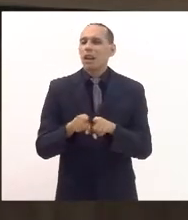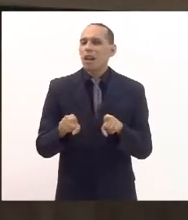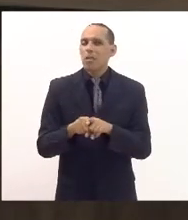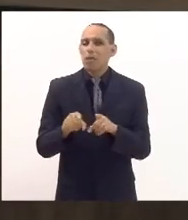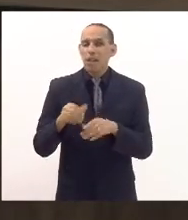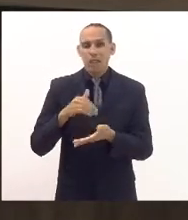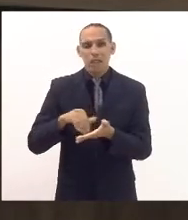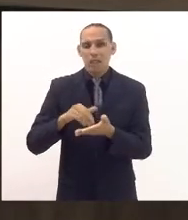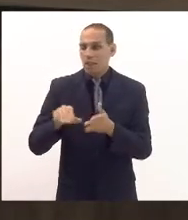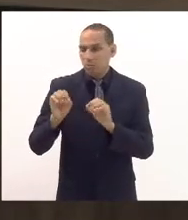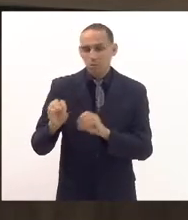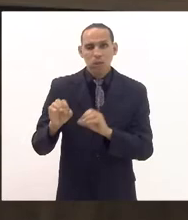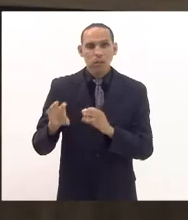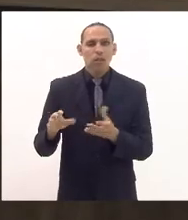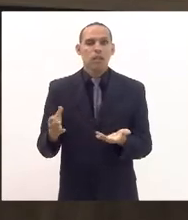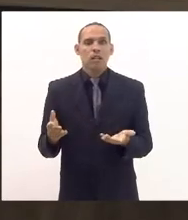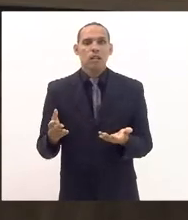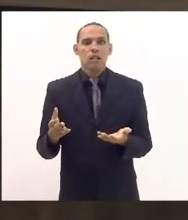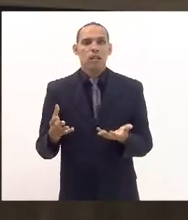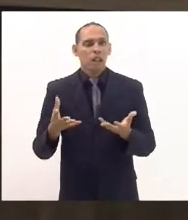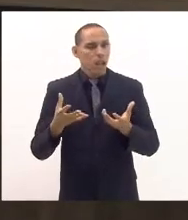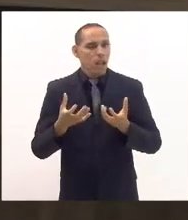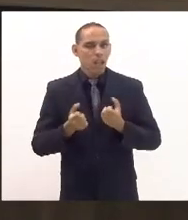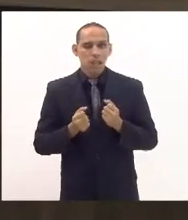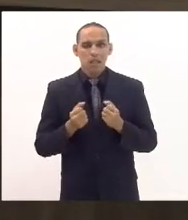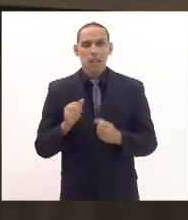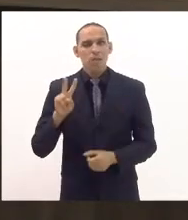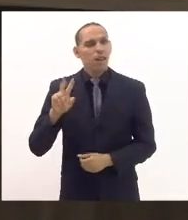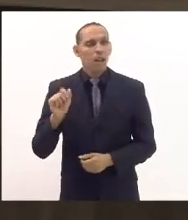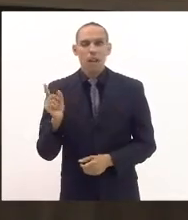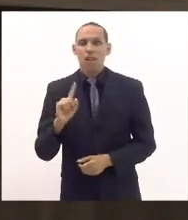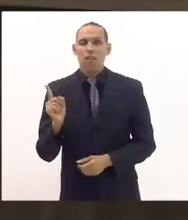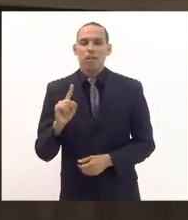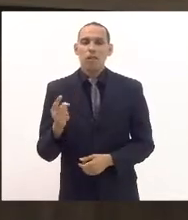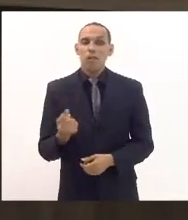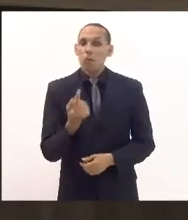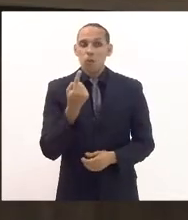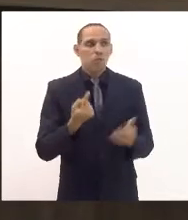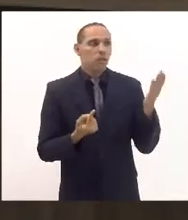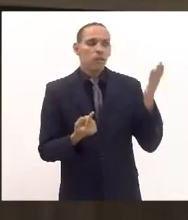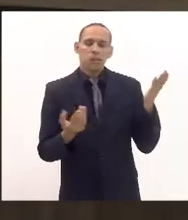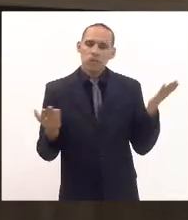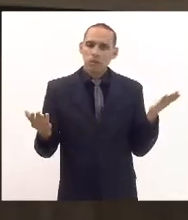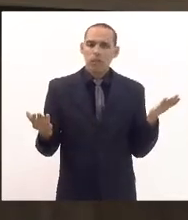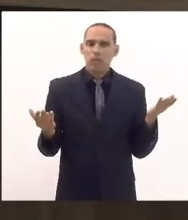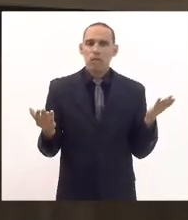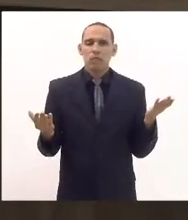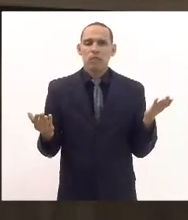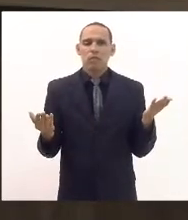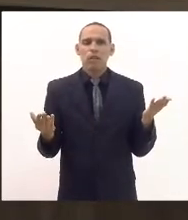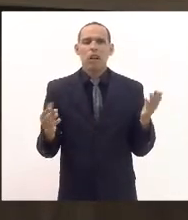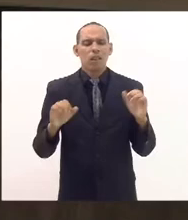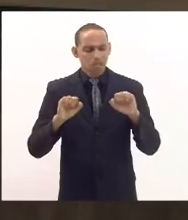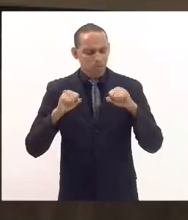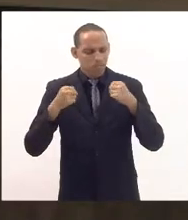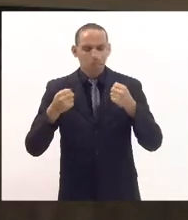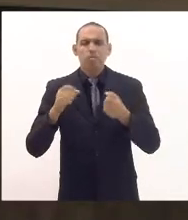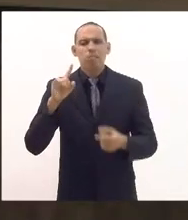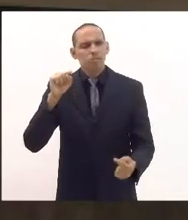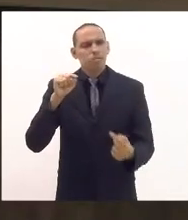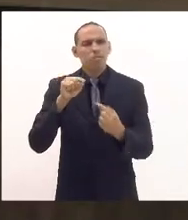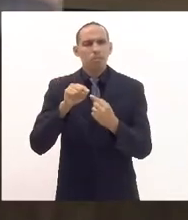educação os únicos que não recebem o a a alimentação Portanto o parecer é enfaticamente